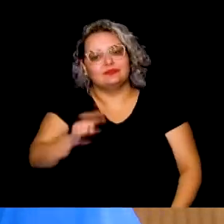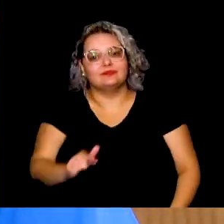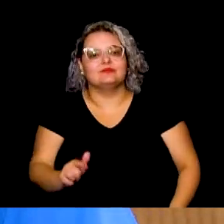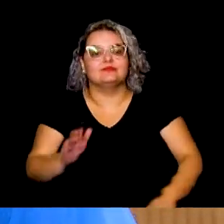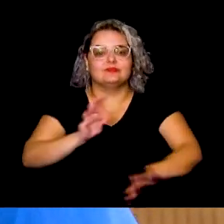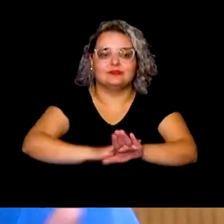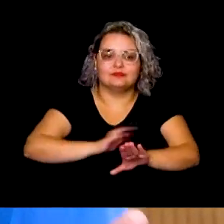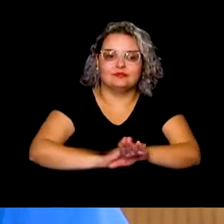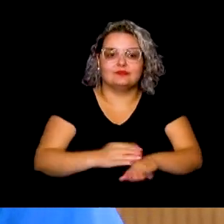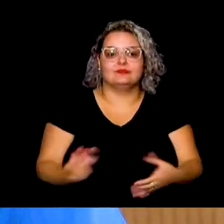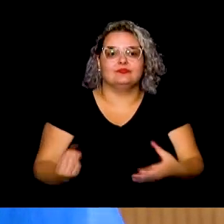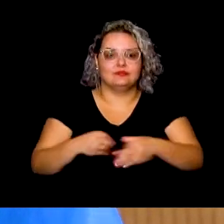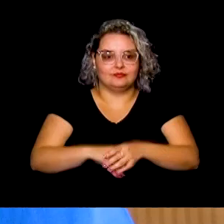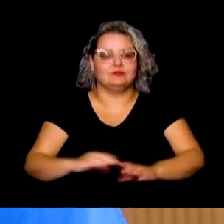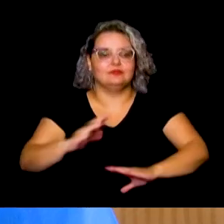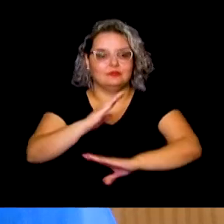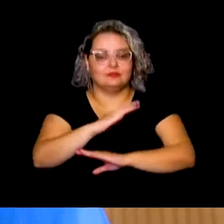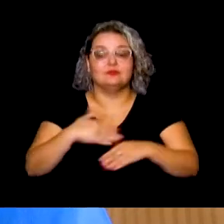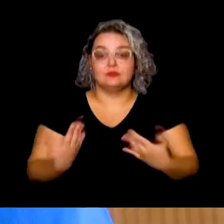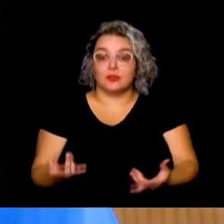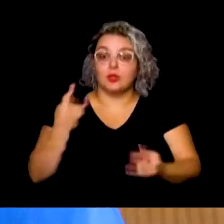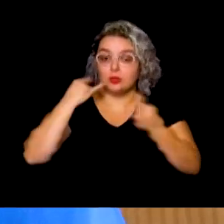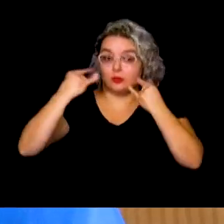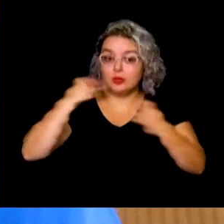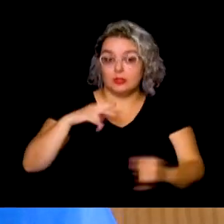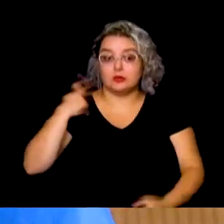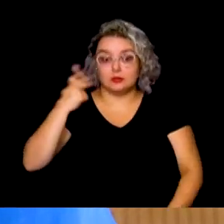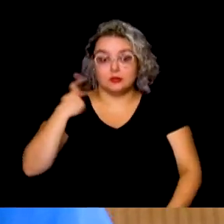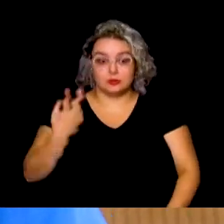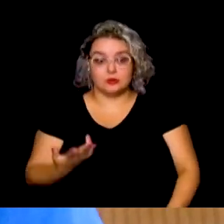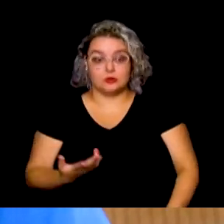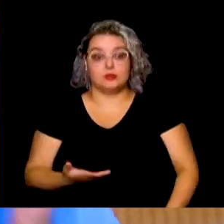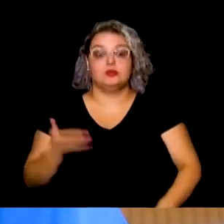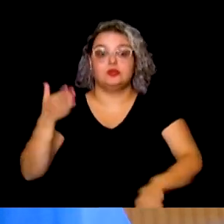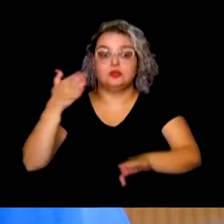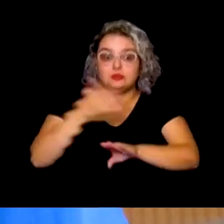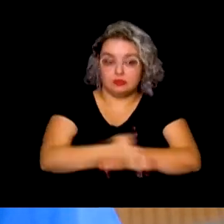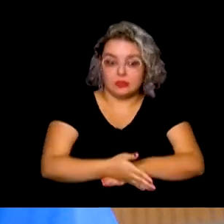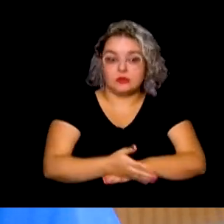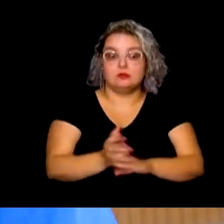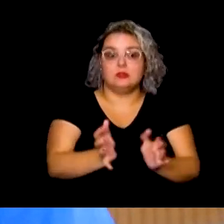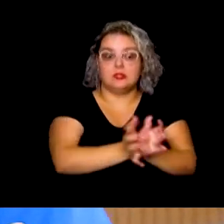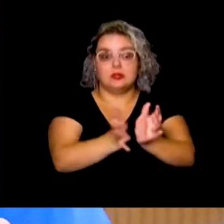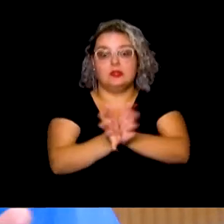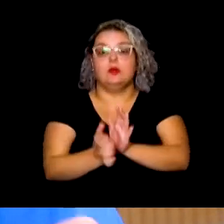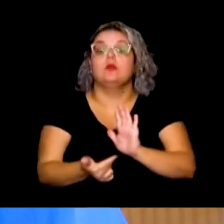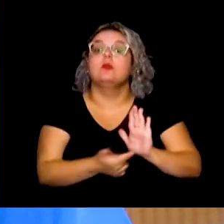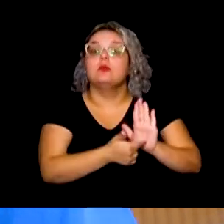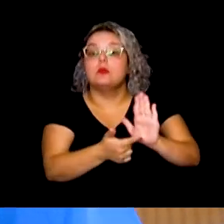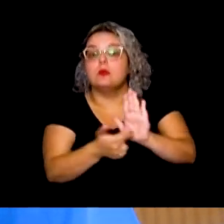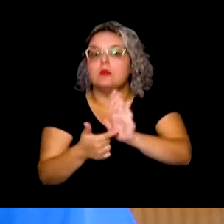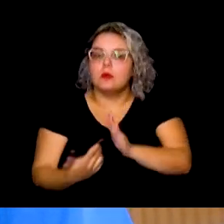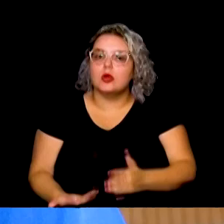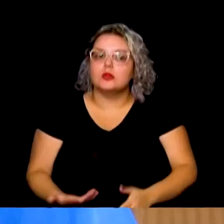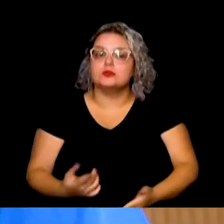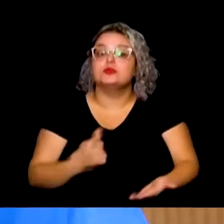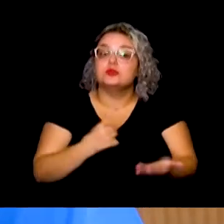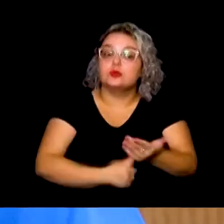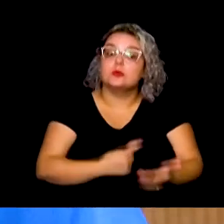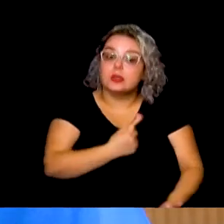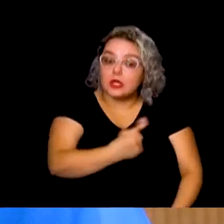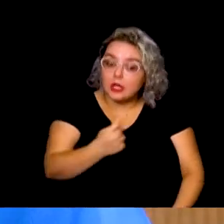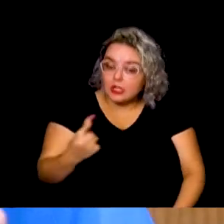muita energia e vontade para reassumir as atividades aqui na Câmara e o interesse dos Vereadores de participar das comissões